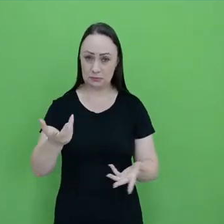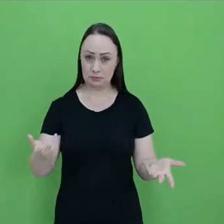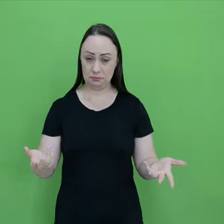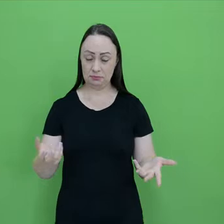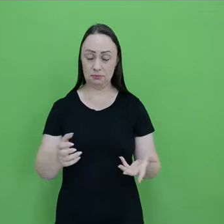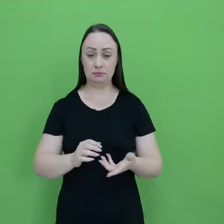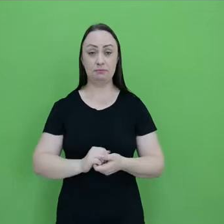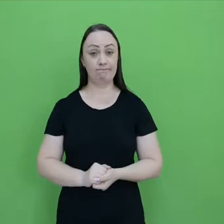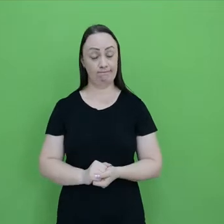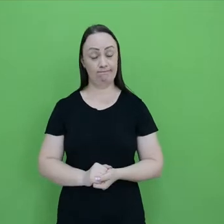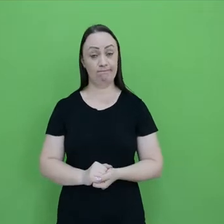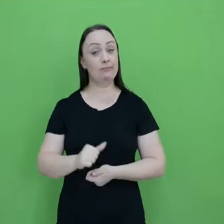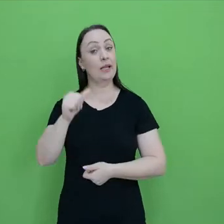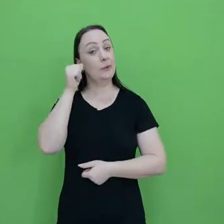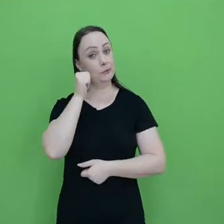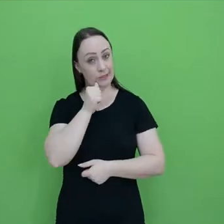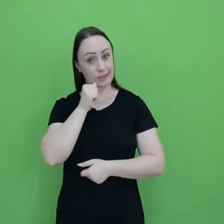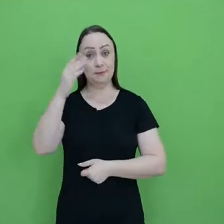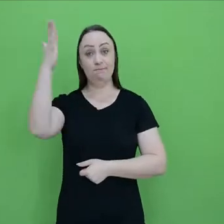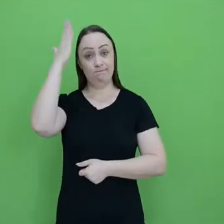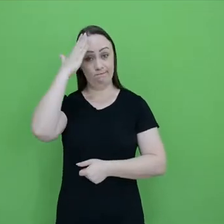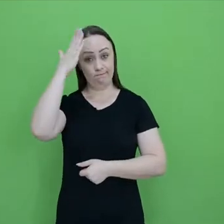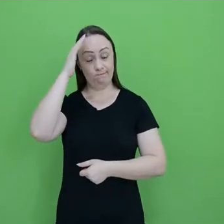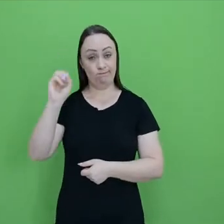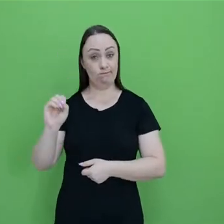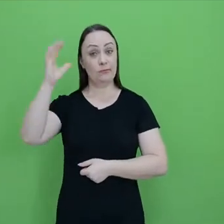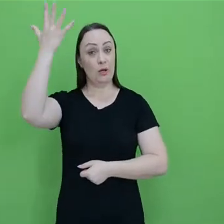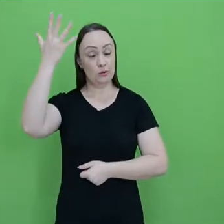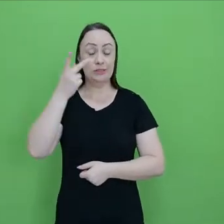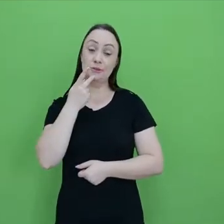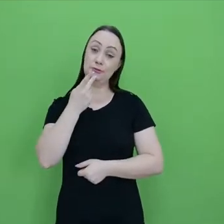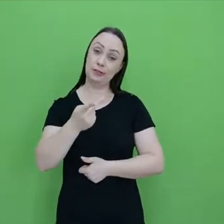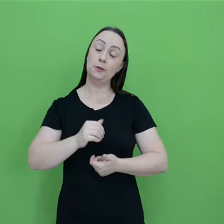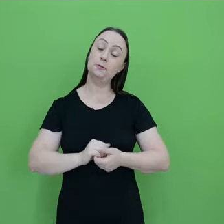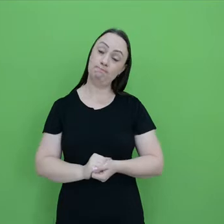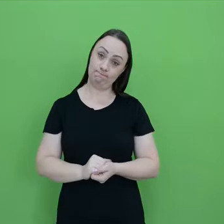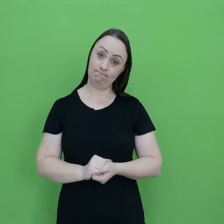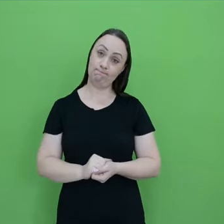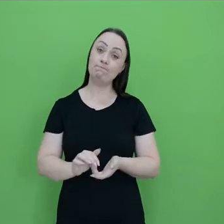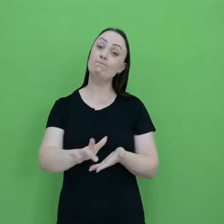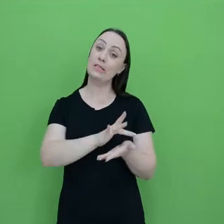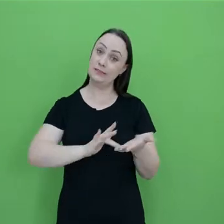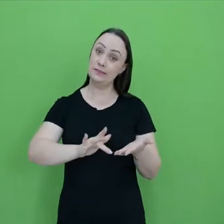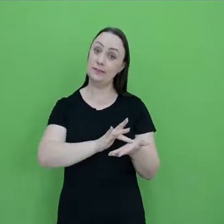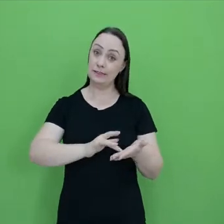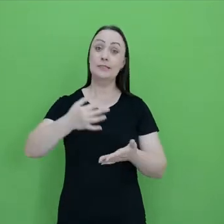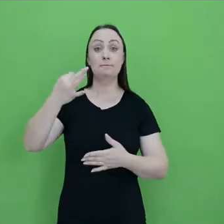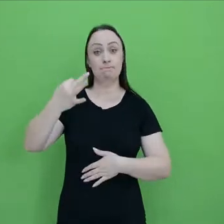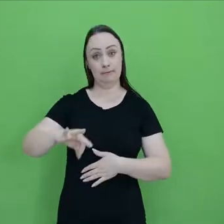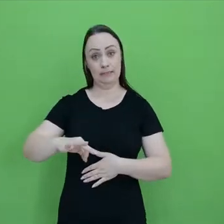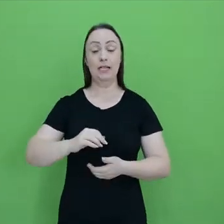A mulher, quando soube do acontecido, disse: a cigana estava certa. A